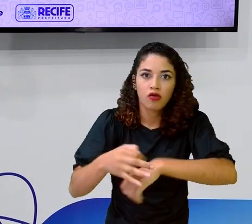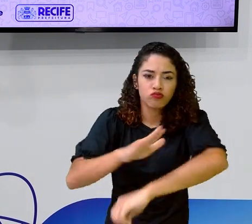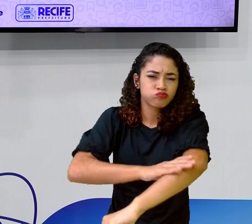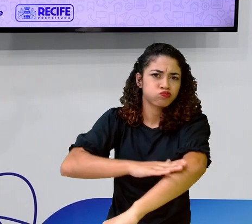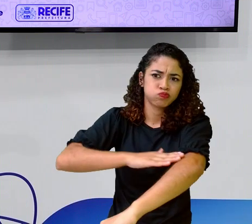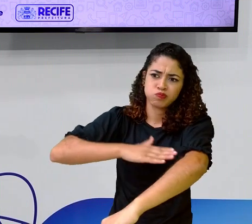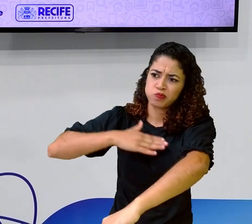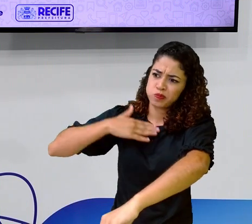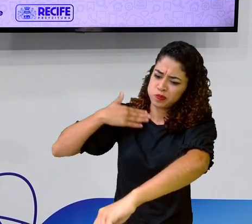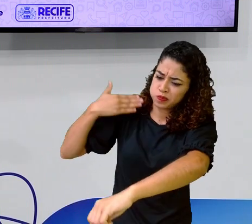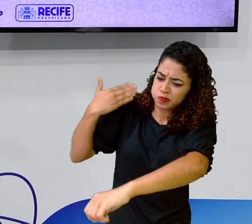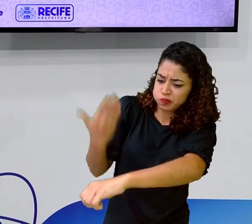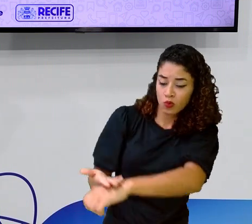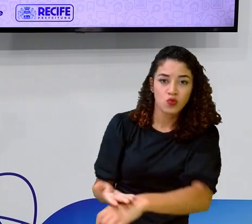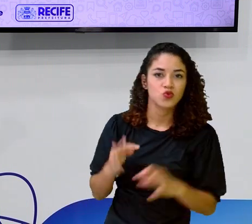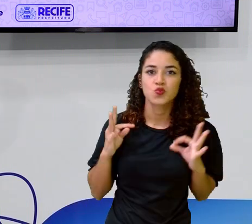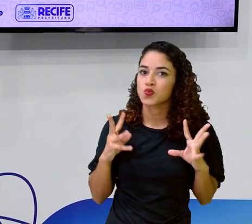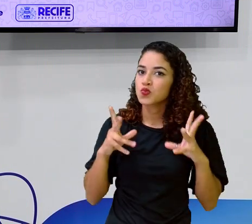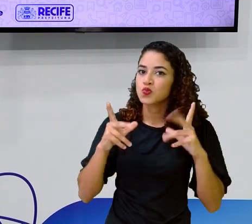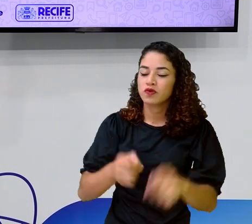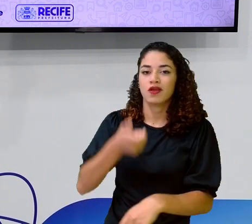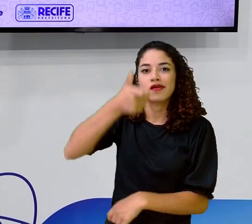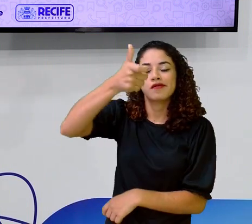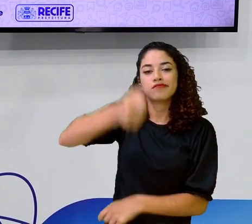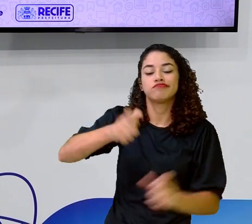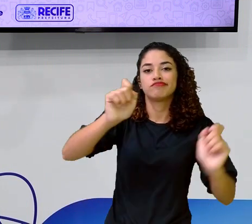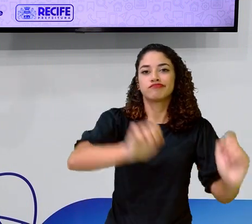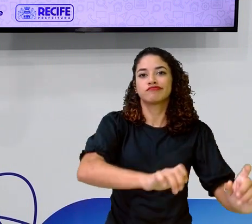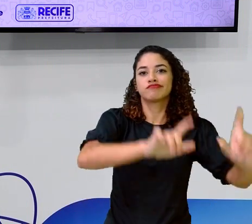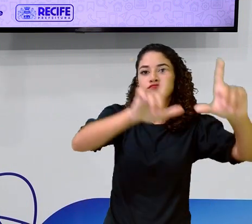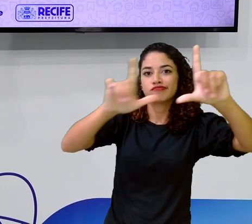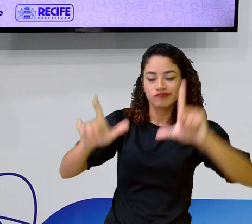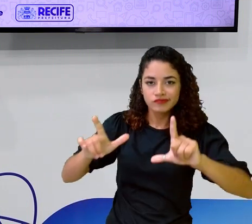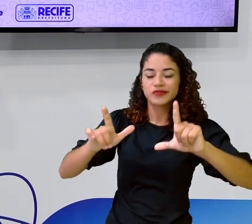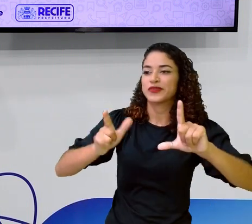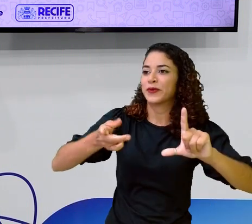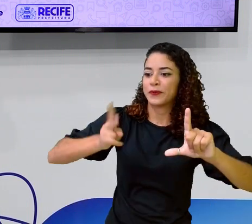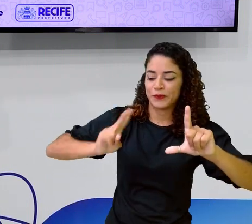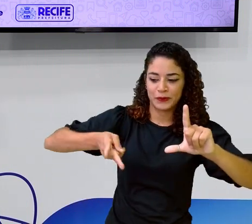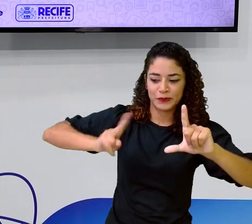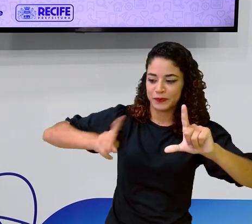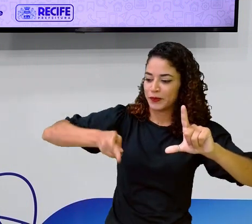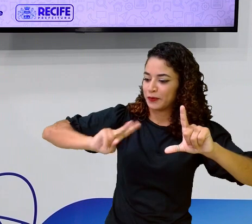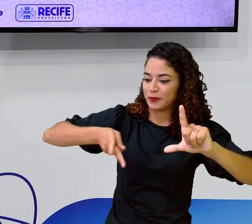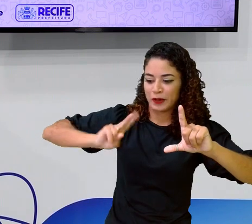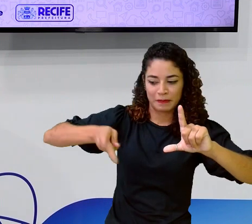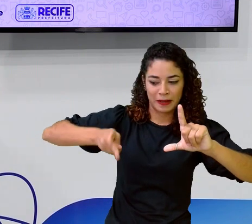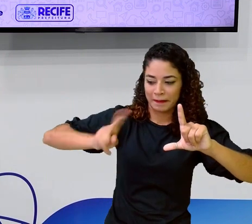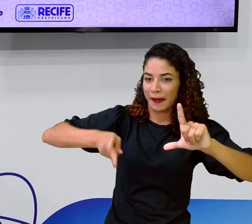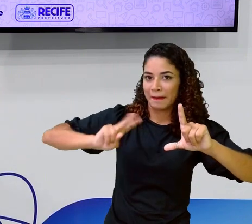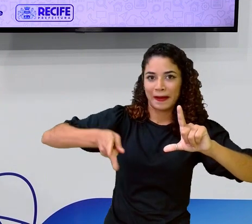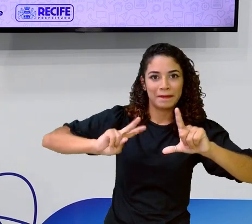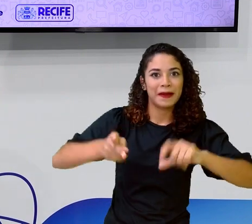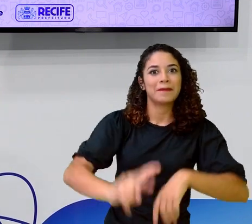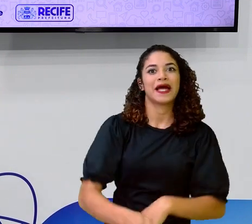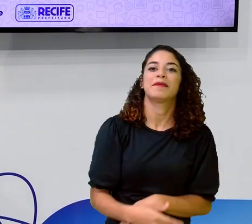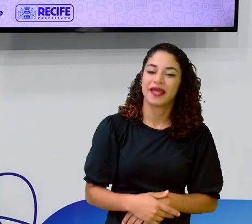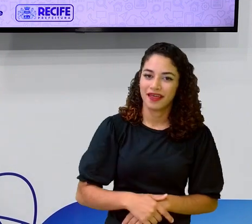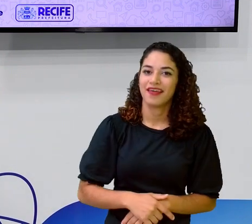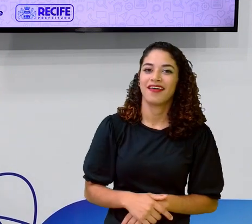dia inteiro. Você ligar lá, tem um telejornal específico para passar o dia inteiro,